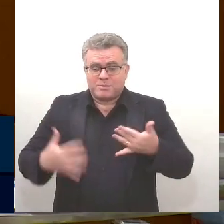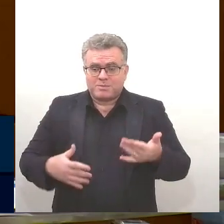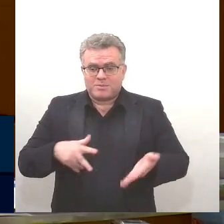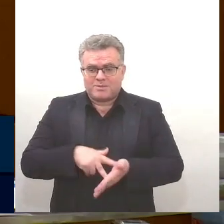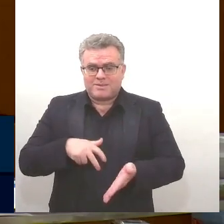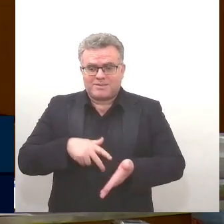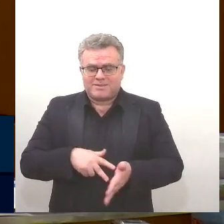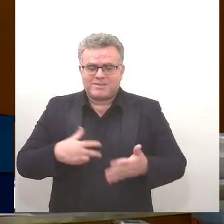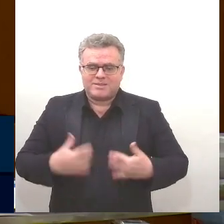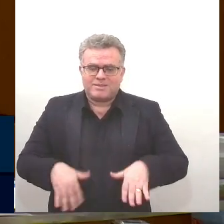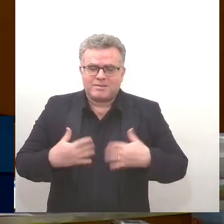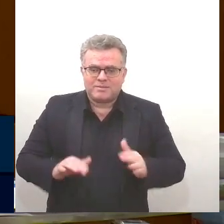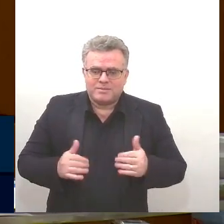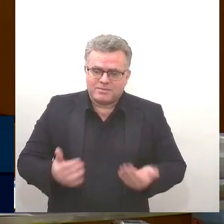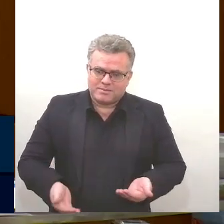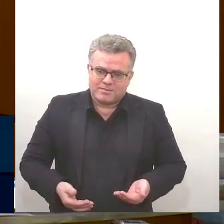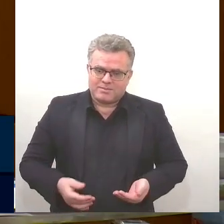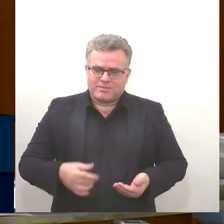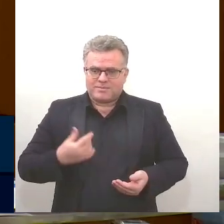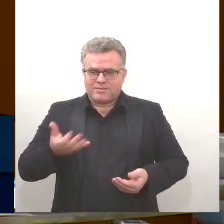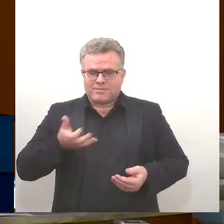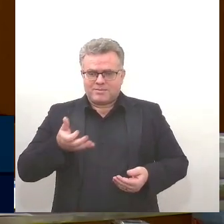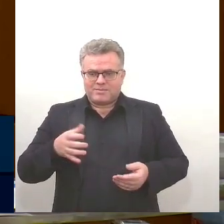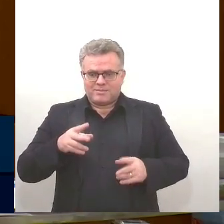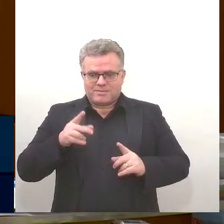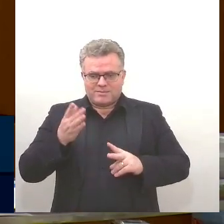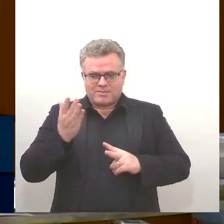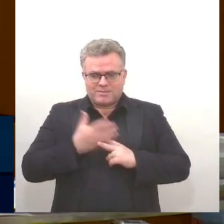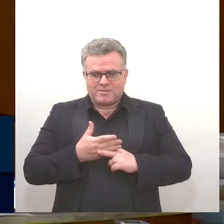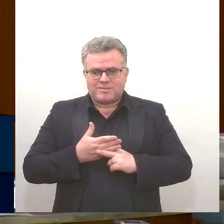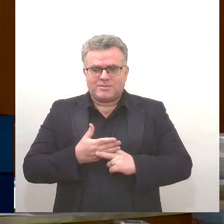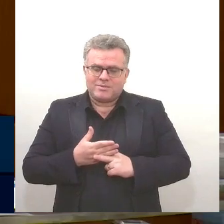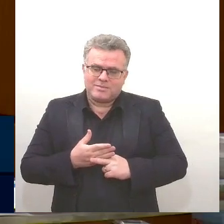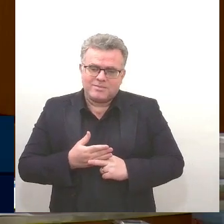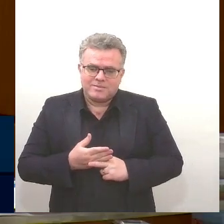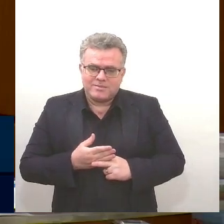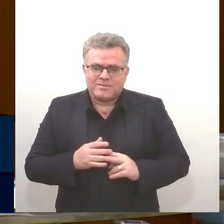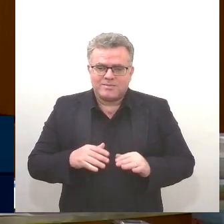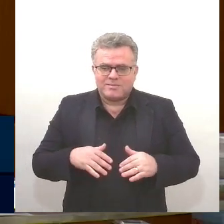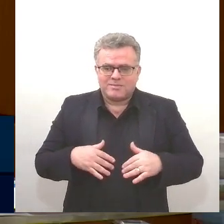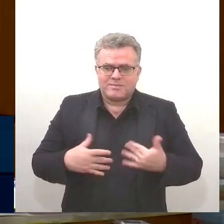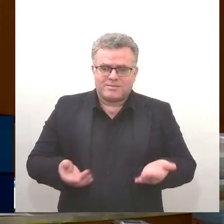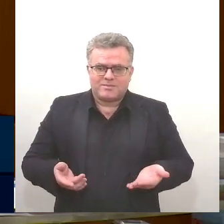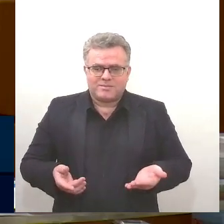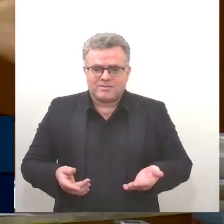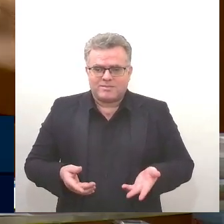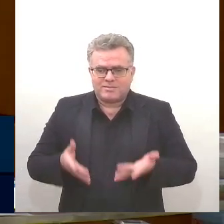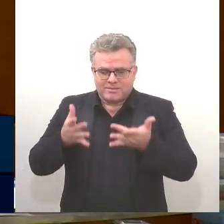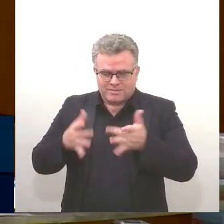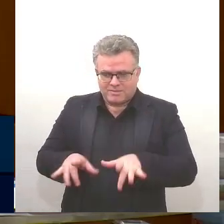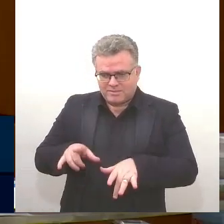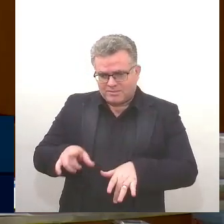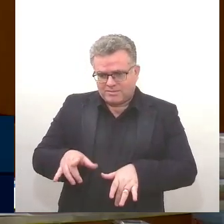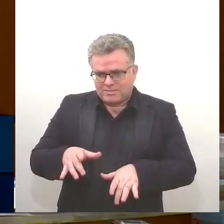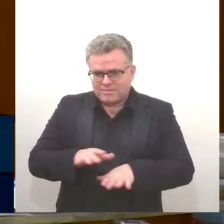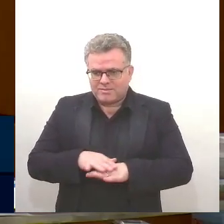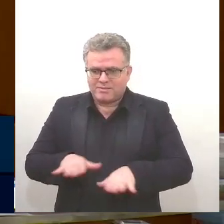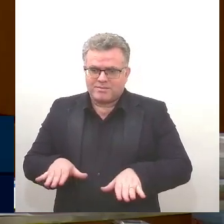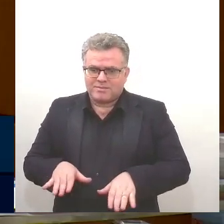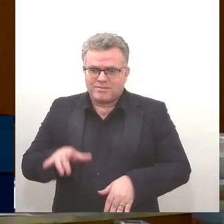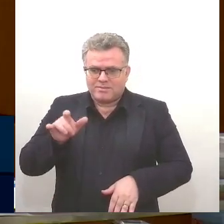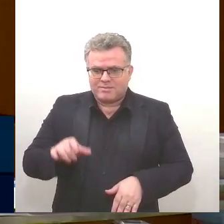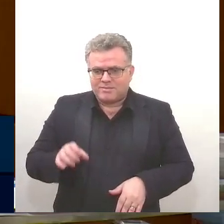pelo menos bissexual para porque quando eu tivesse terminado o relacionamento com cafaj não me